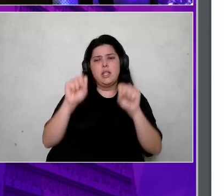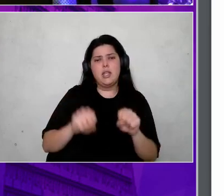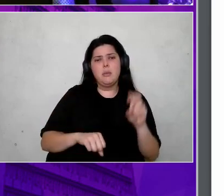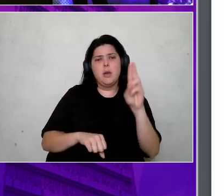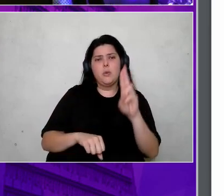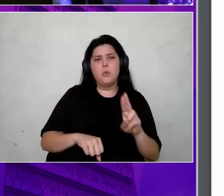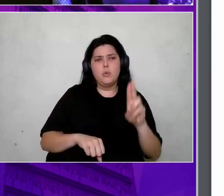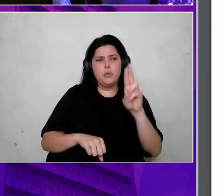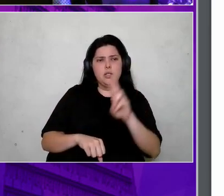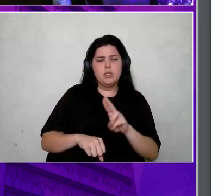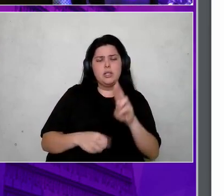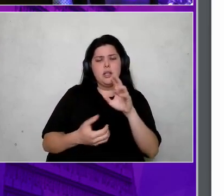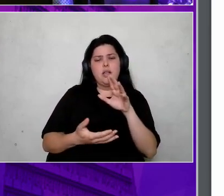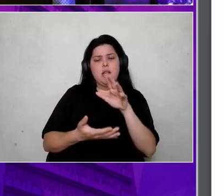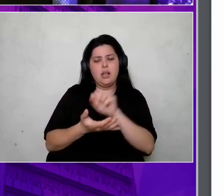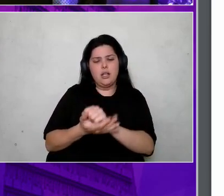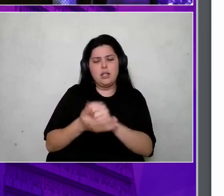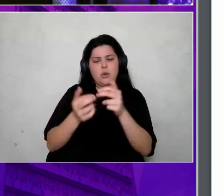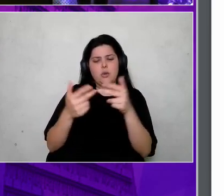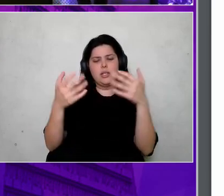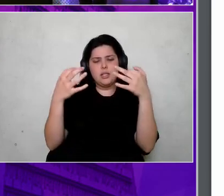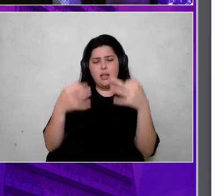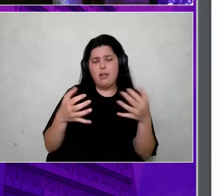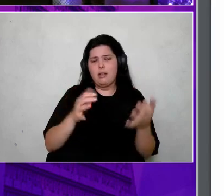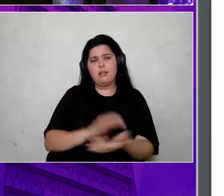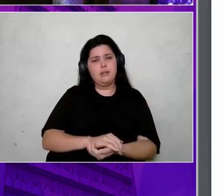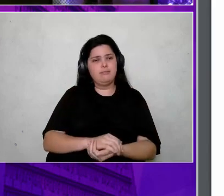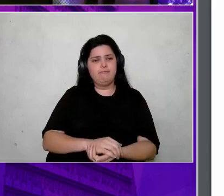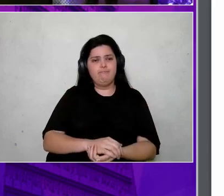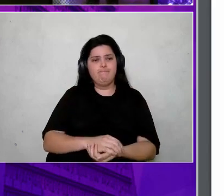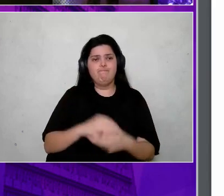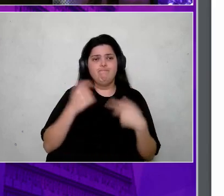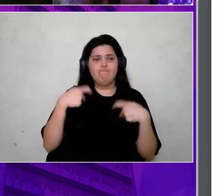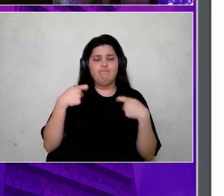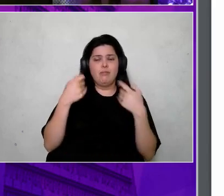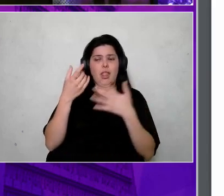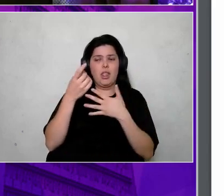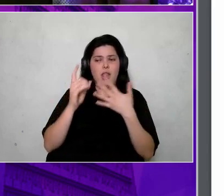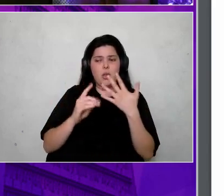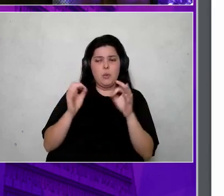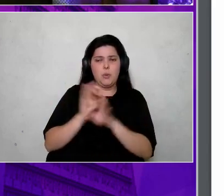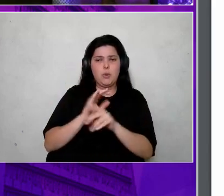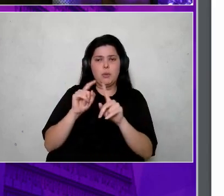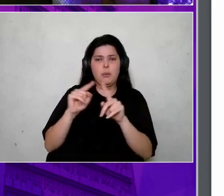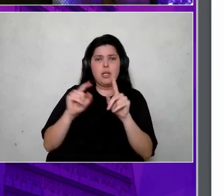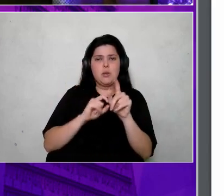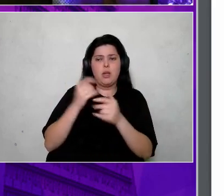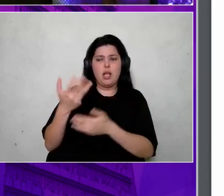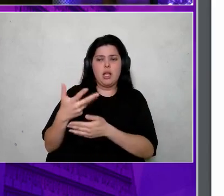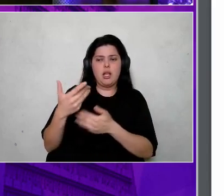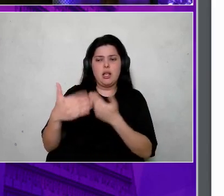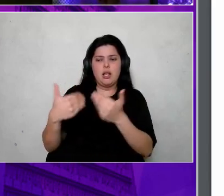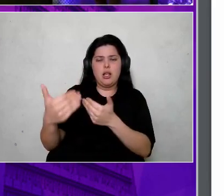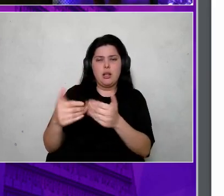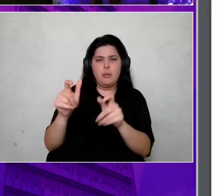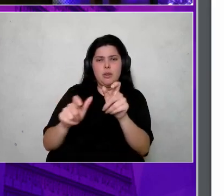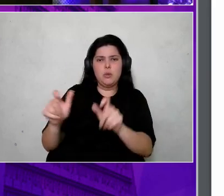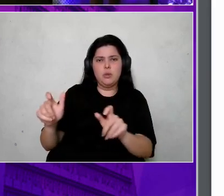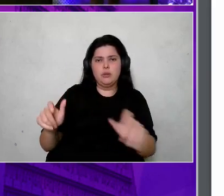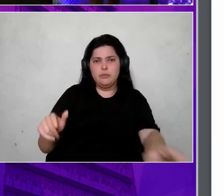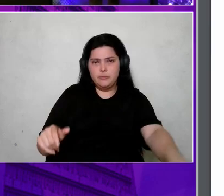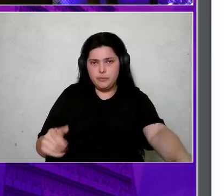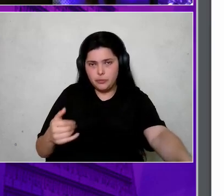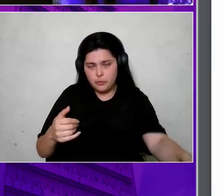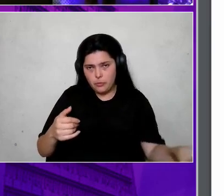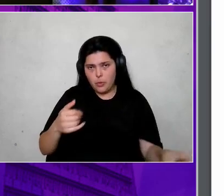forma adequada, etc. Então, ele precisa do dado, só que isso aqui acaba sendo um acelerador para ele. Ou, por exemplo, um